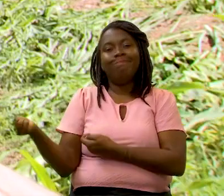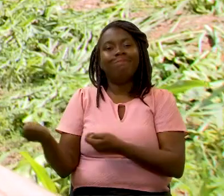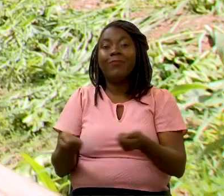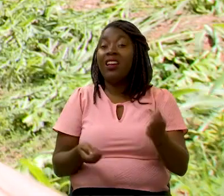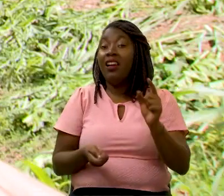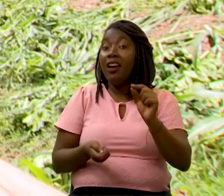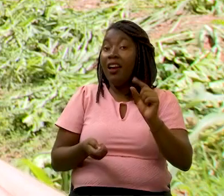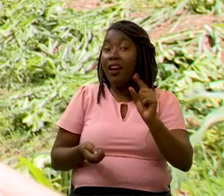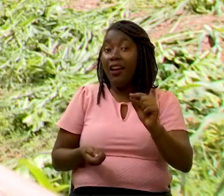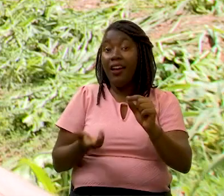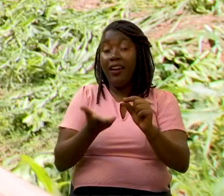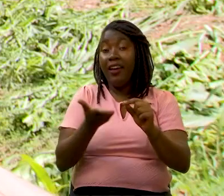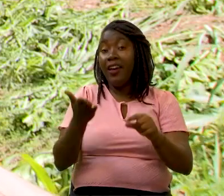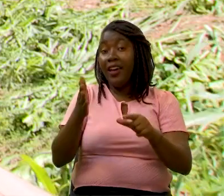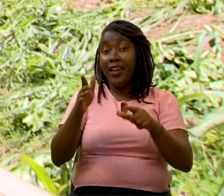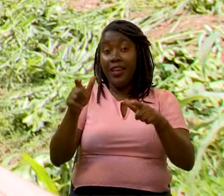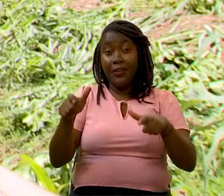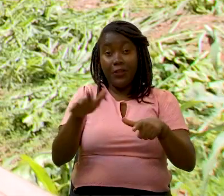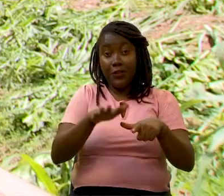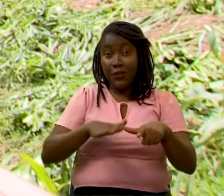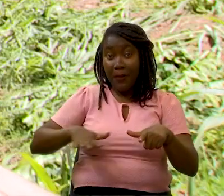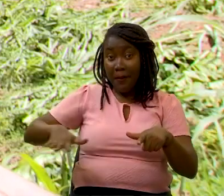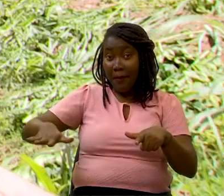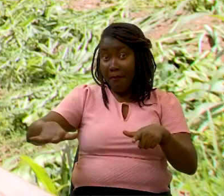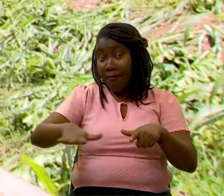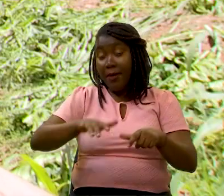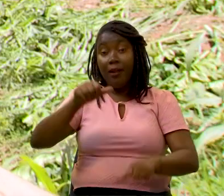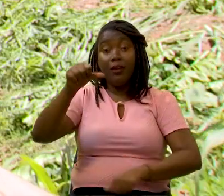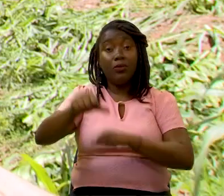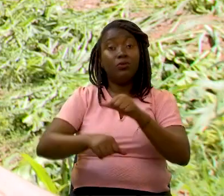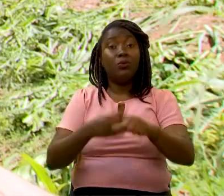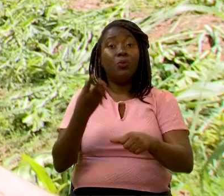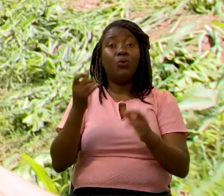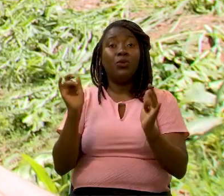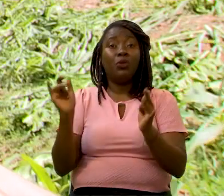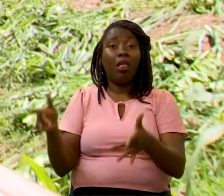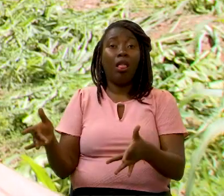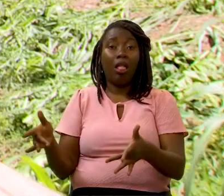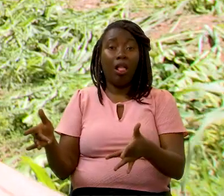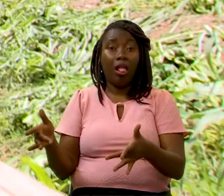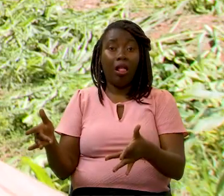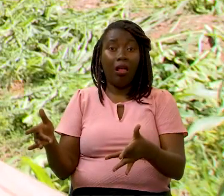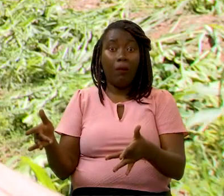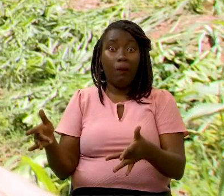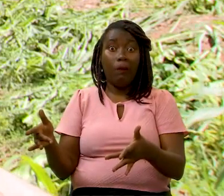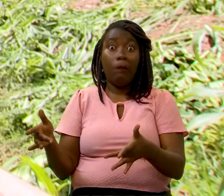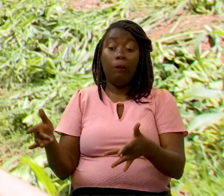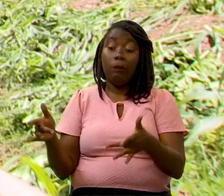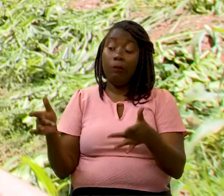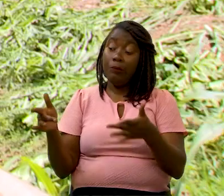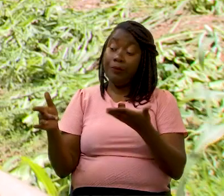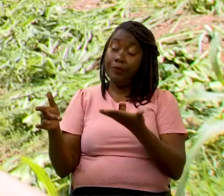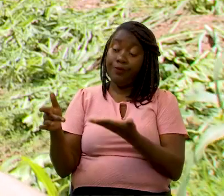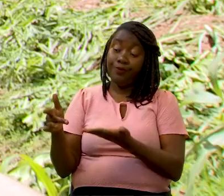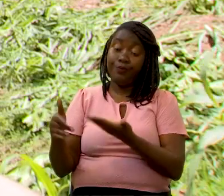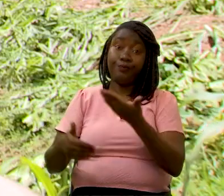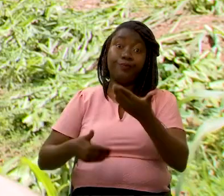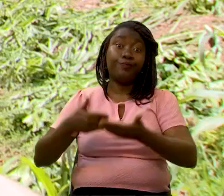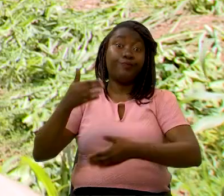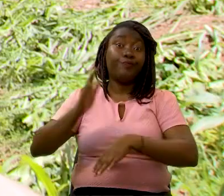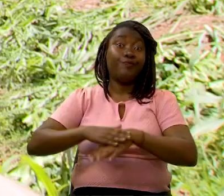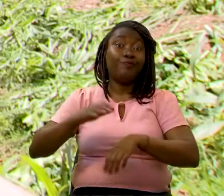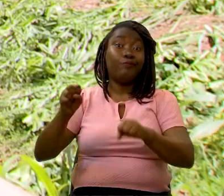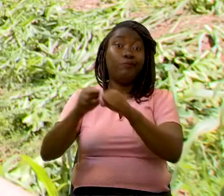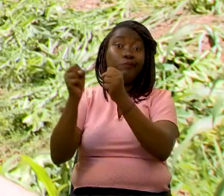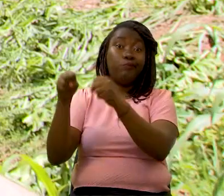de uma forma muito constante era que esse espaço, em especial, ele se tornava um espaço muito abandonado. E o fato dele